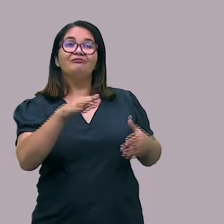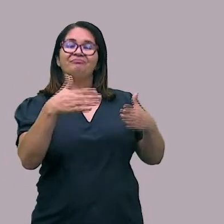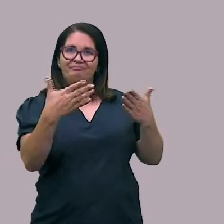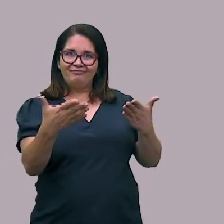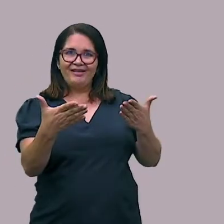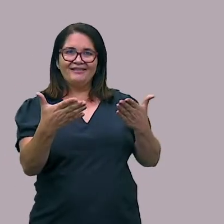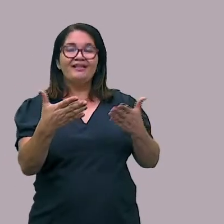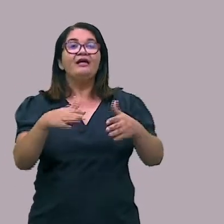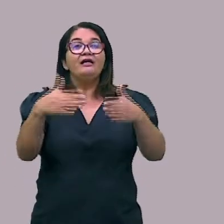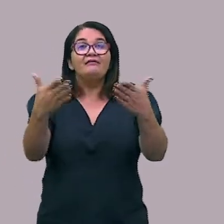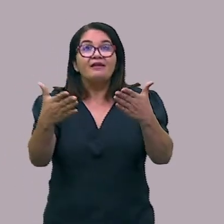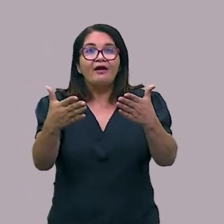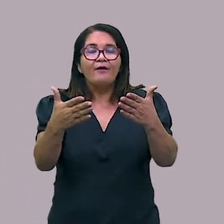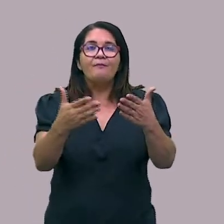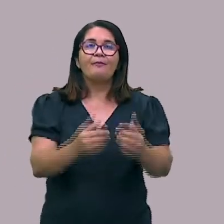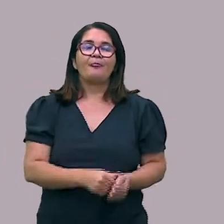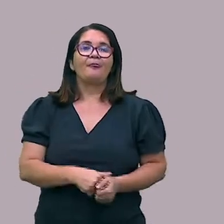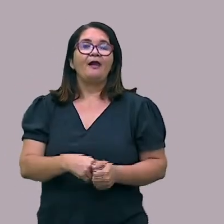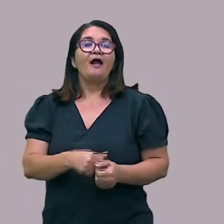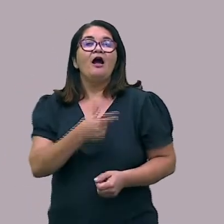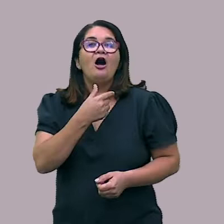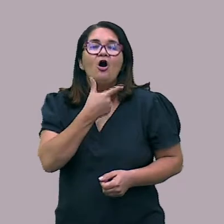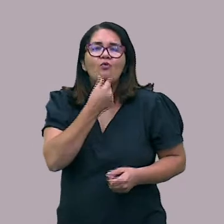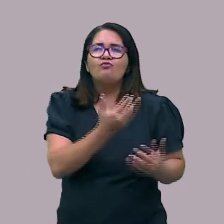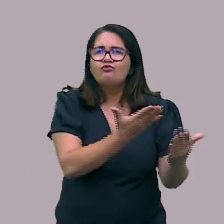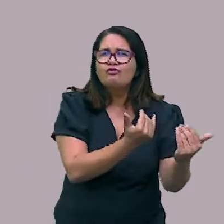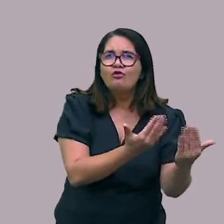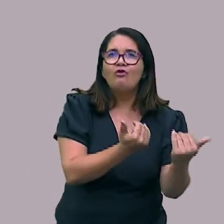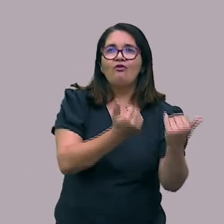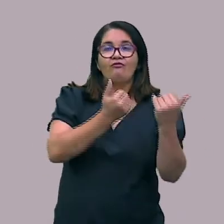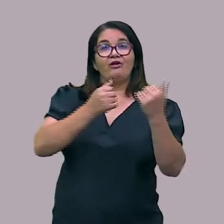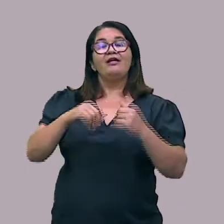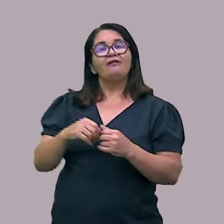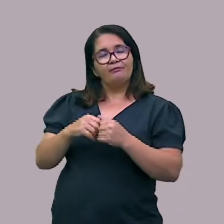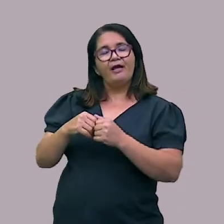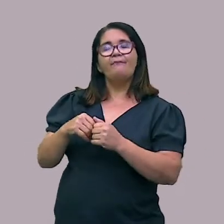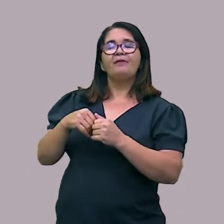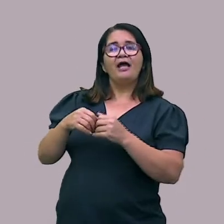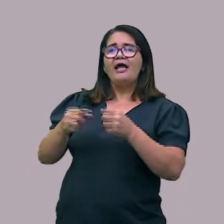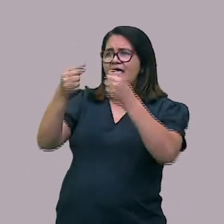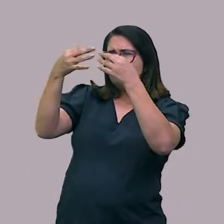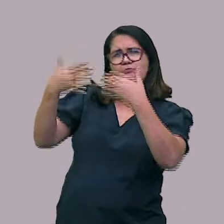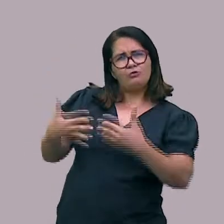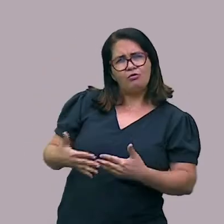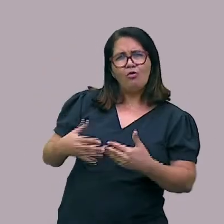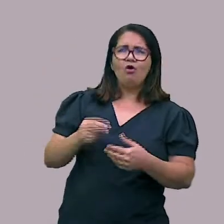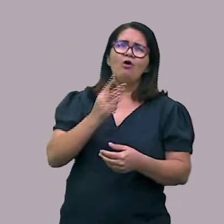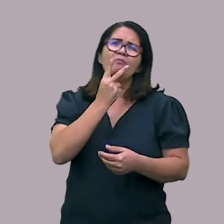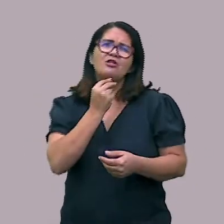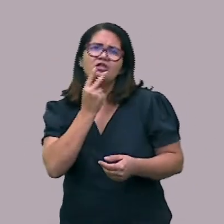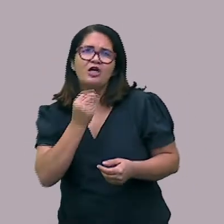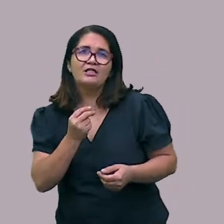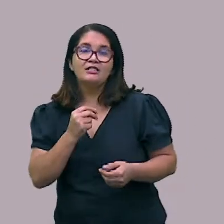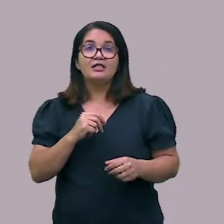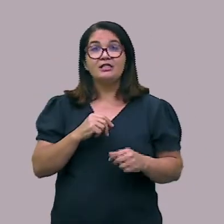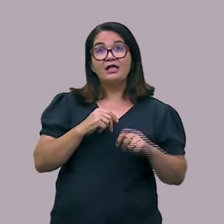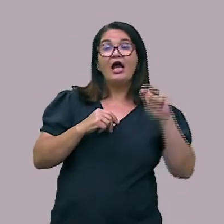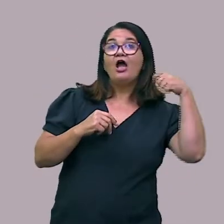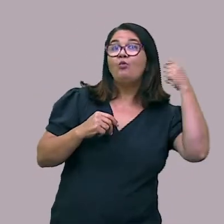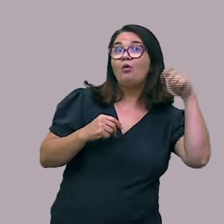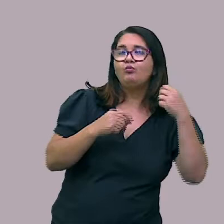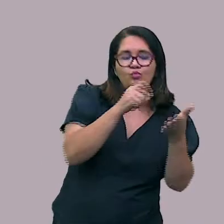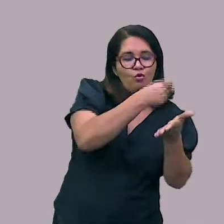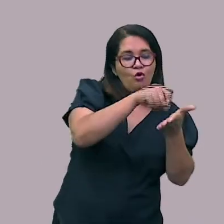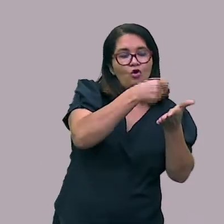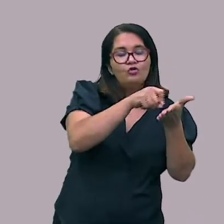de Assis. E o humor consiste no fato de a bibliotecária ter pensado que Machado havia